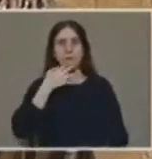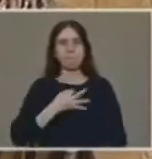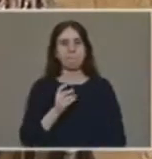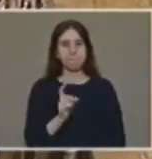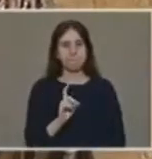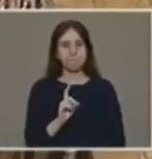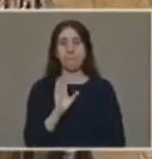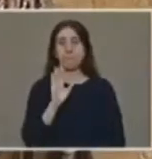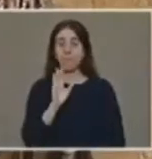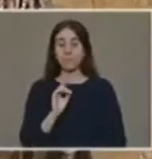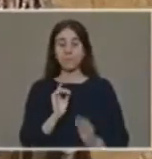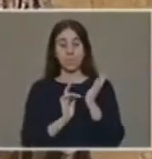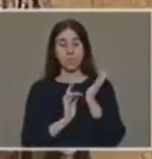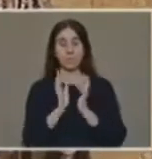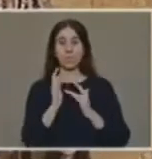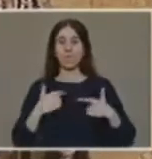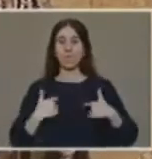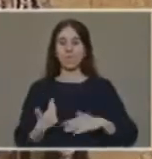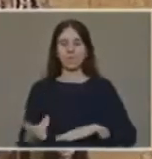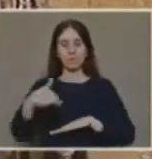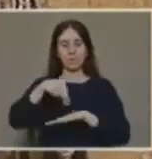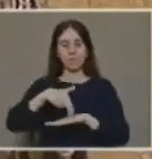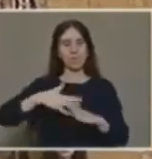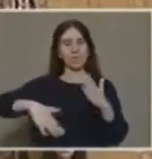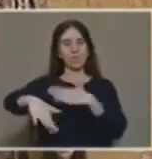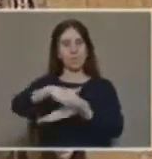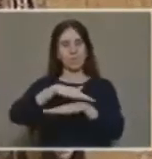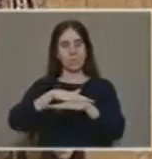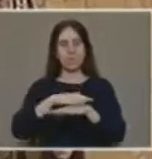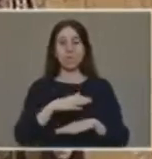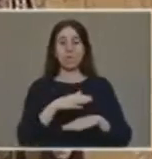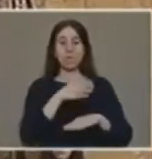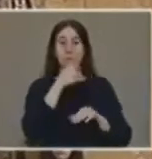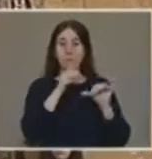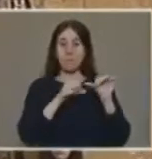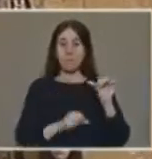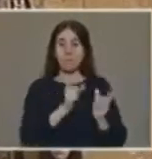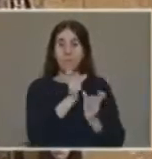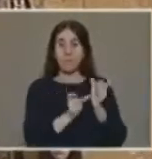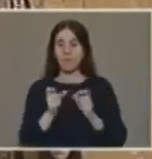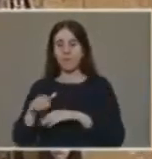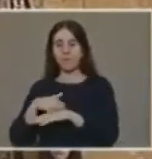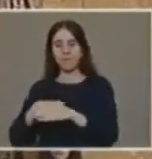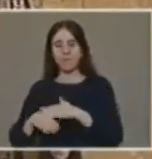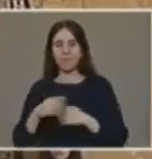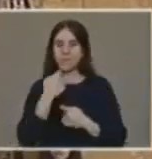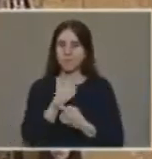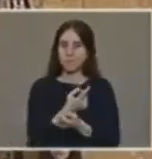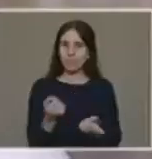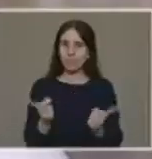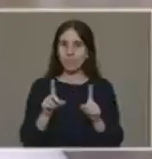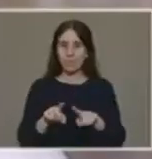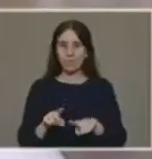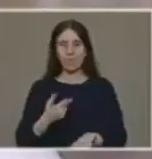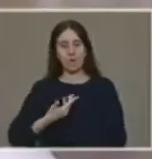Jesus surge no meio deles e, com palavras e gestos, voltou a reafirmar: